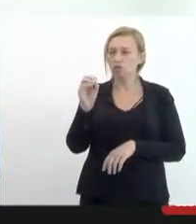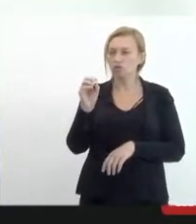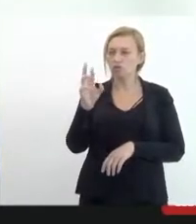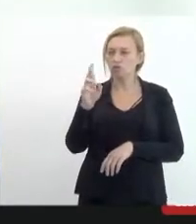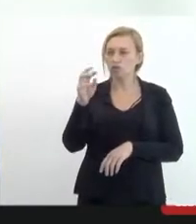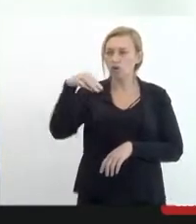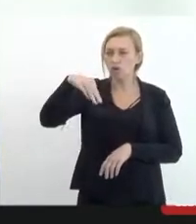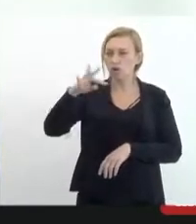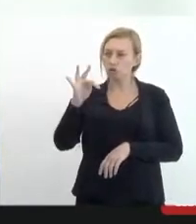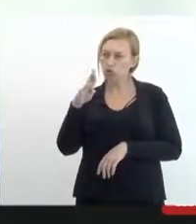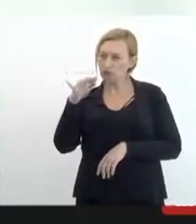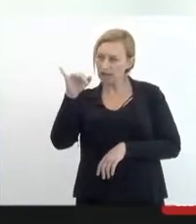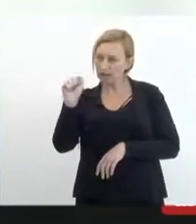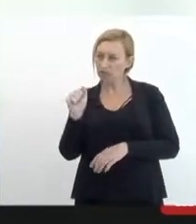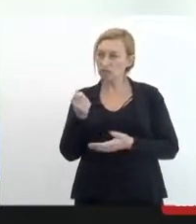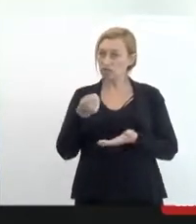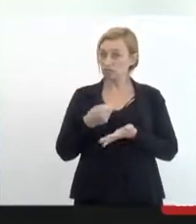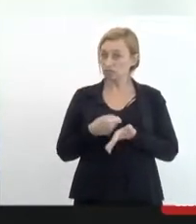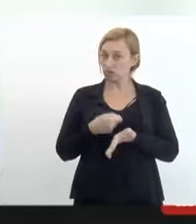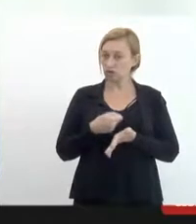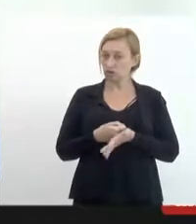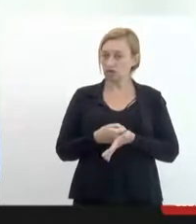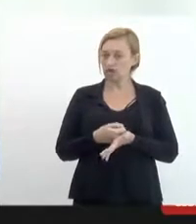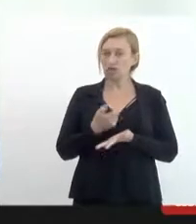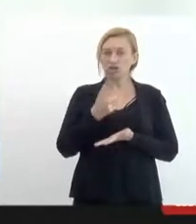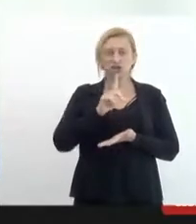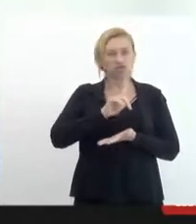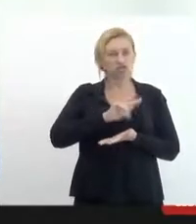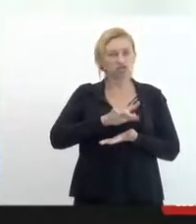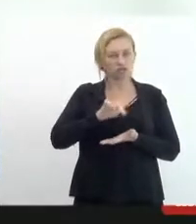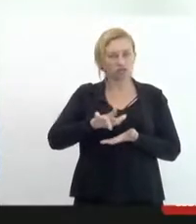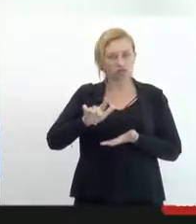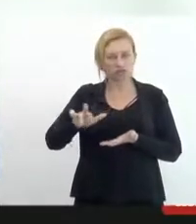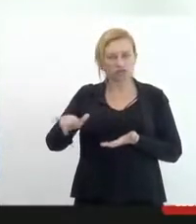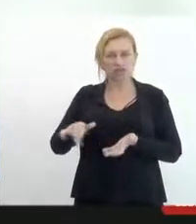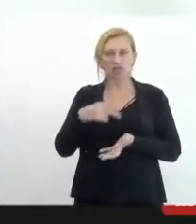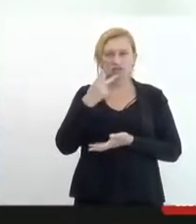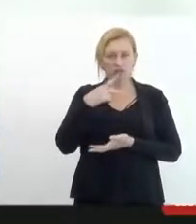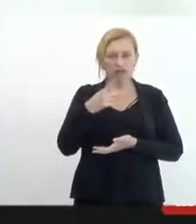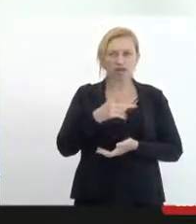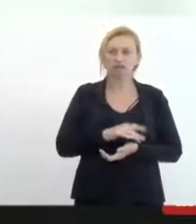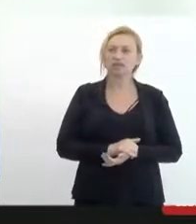vem insistindo em diversas intervenções